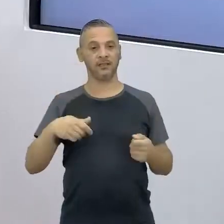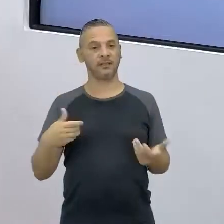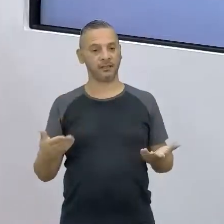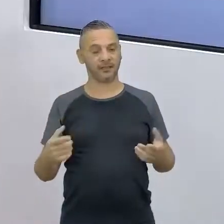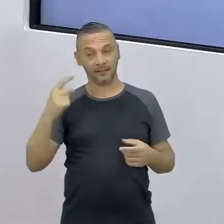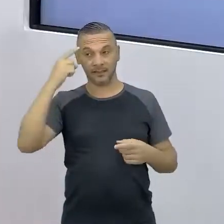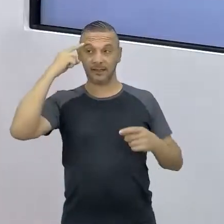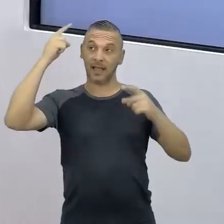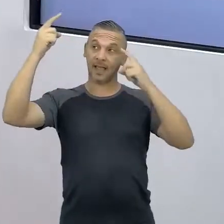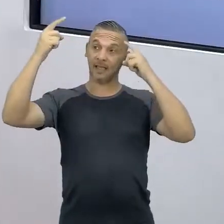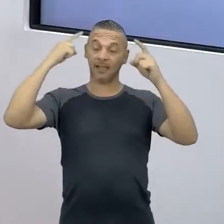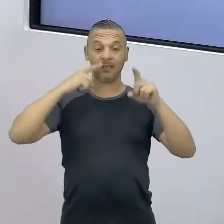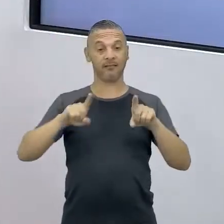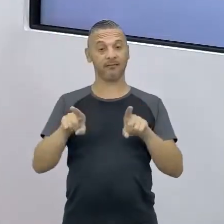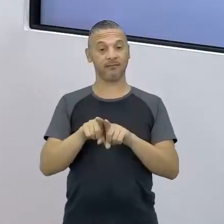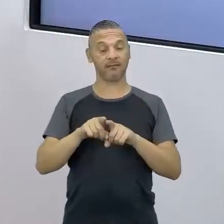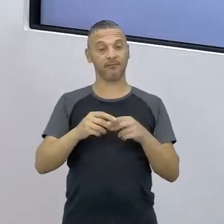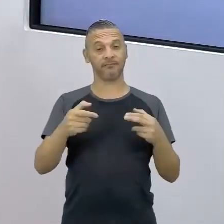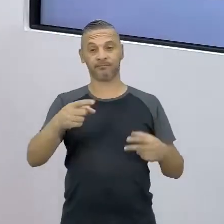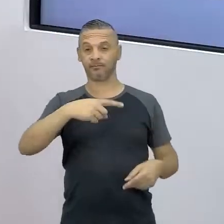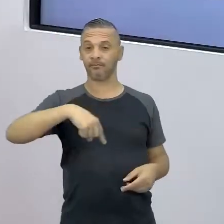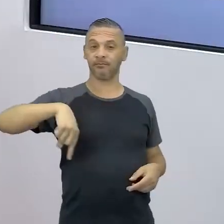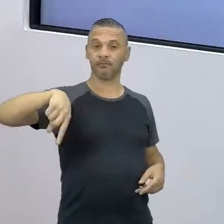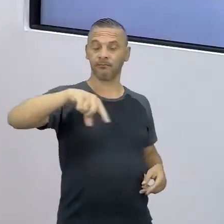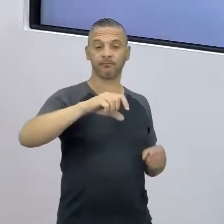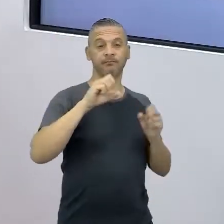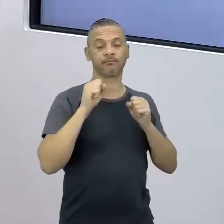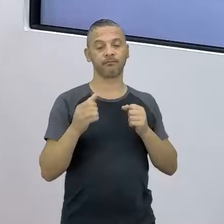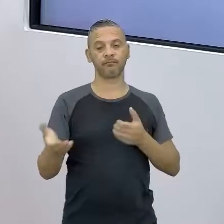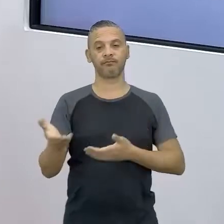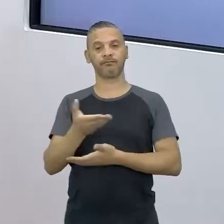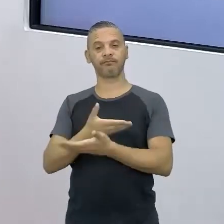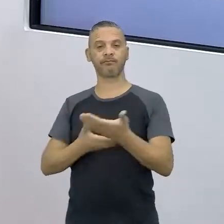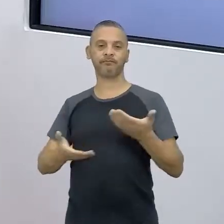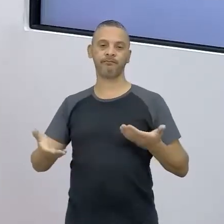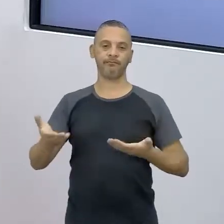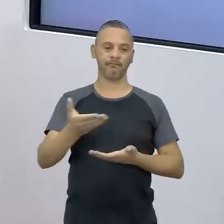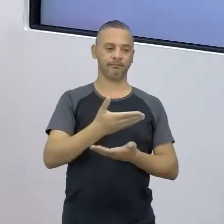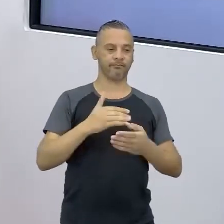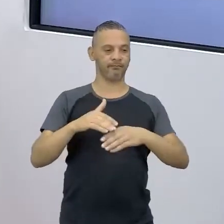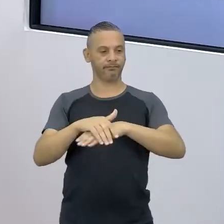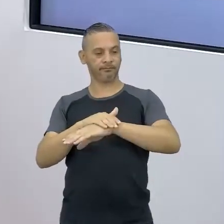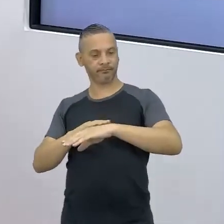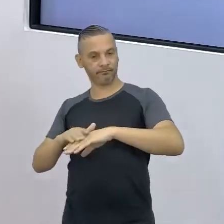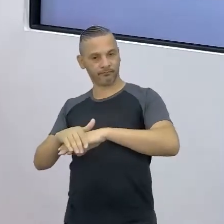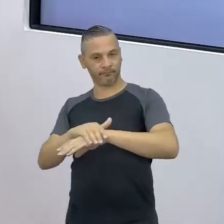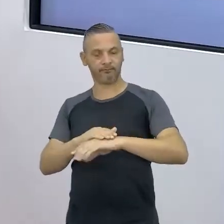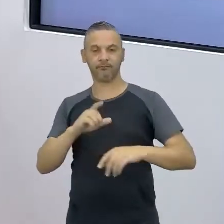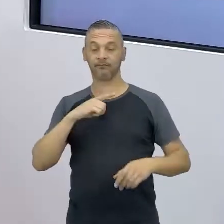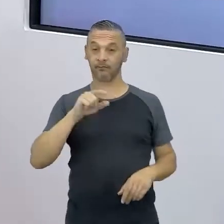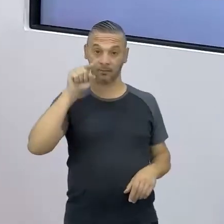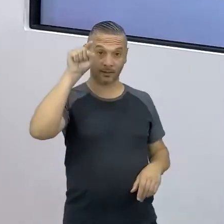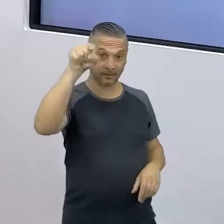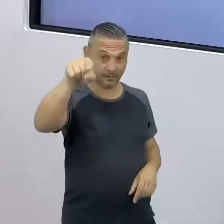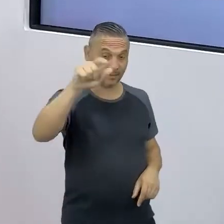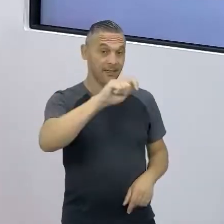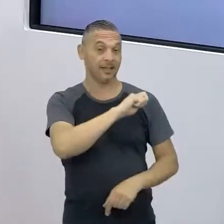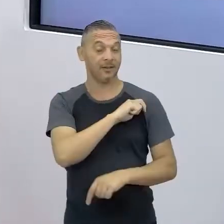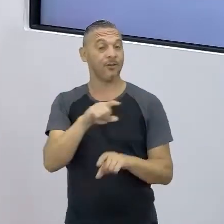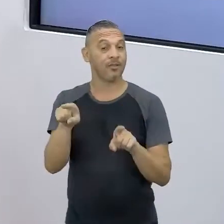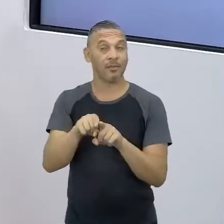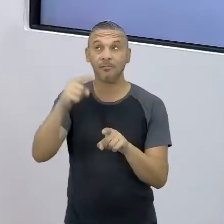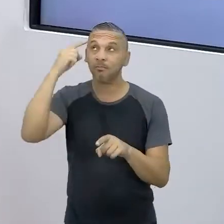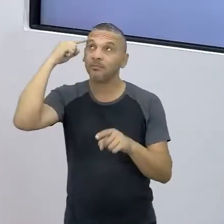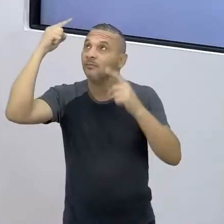só ideias aqui pra gente trocar, né? E com certeza daí desse lado aí deve estar vindo outras ideias